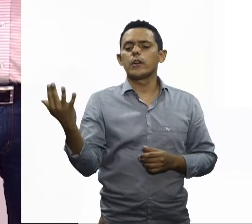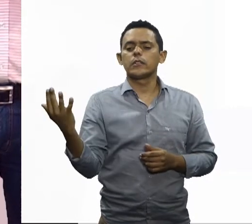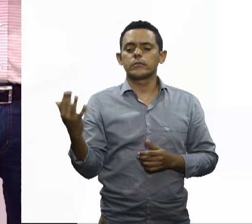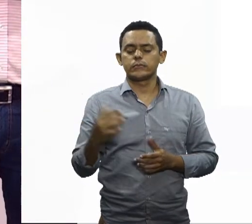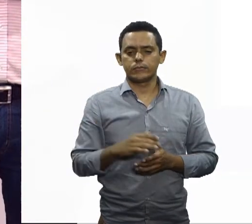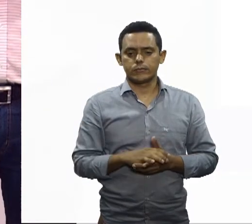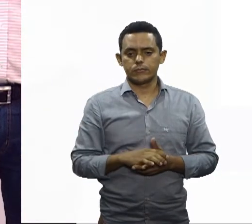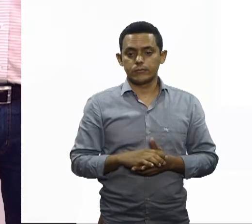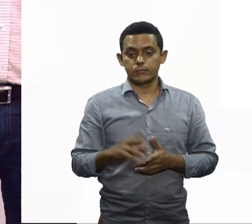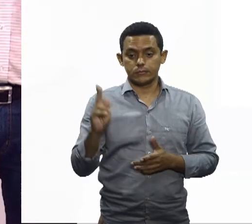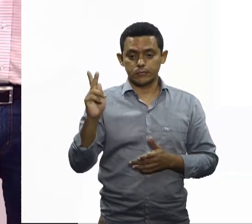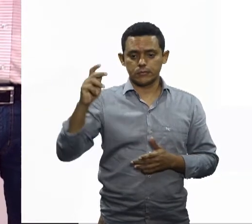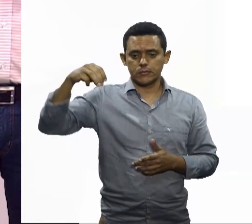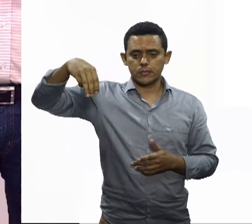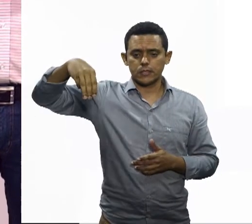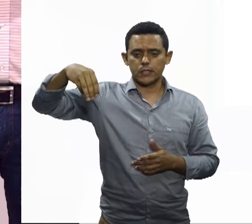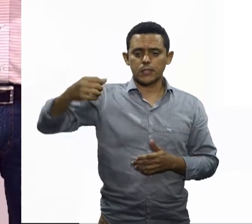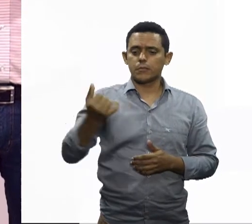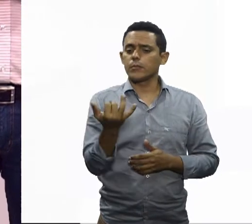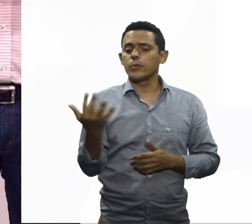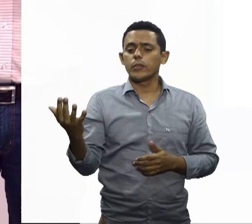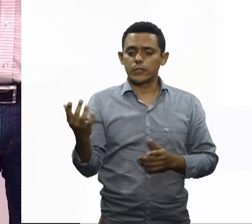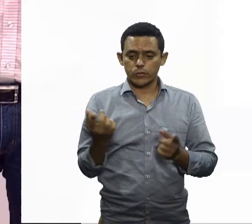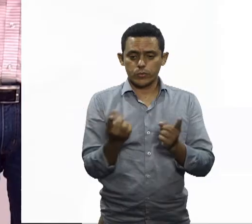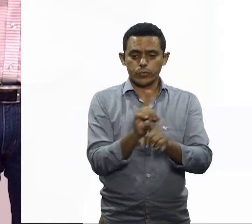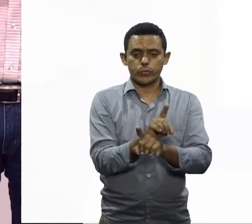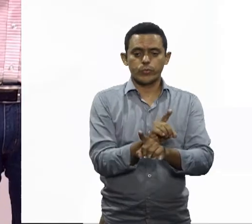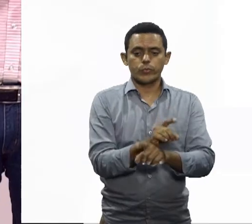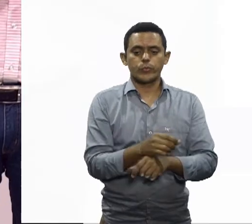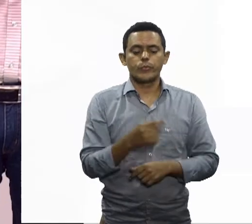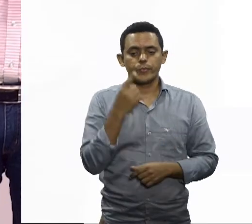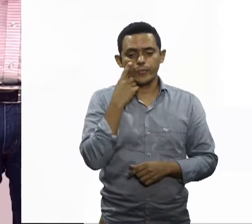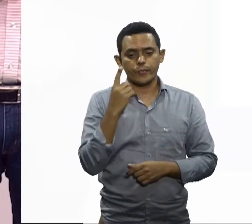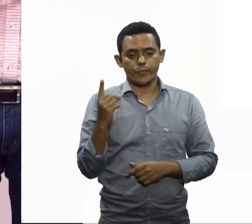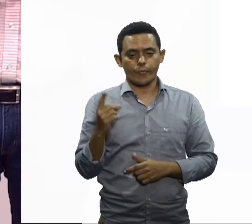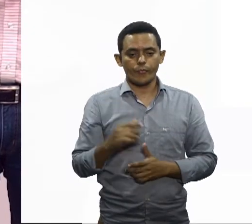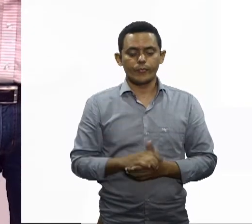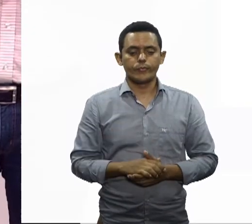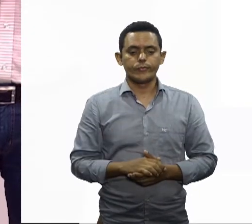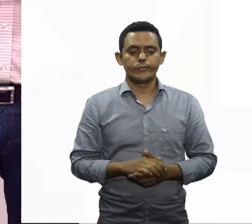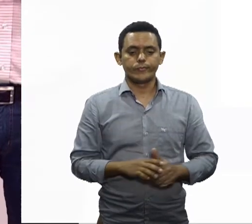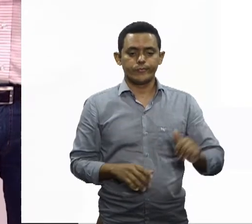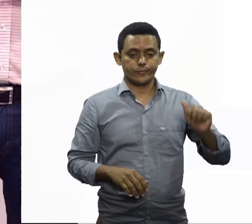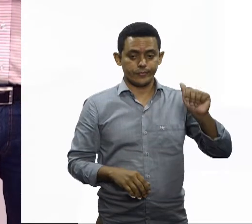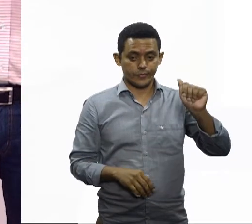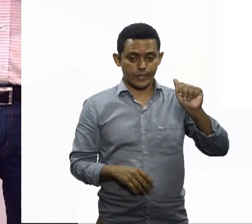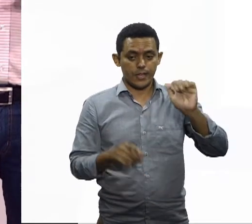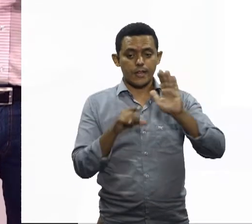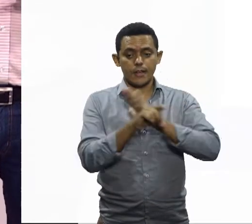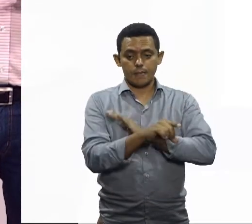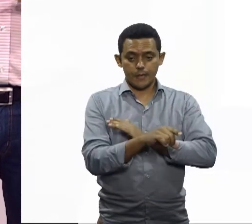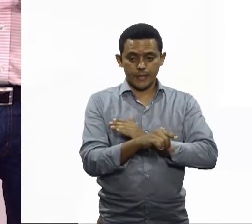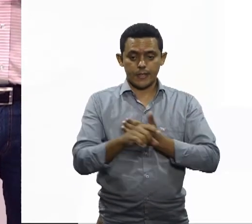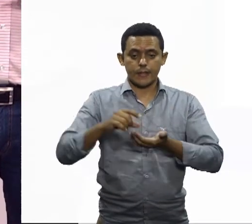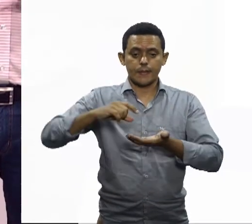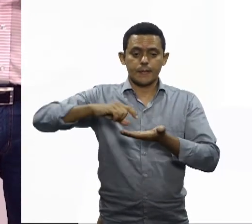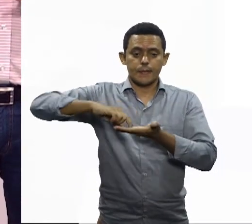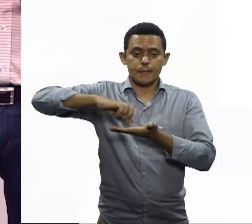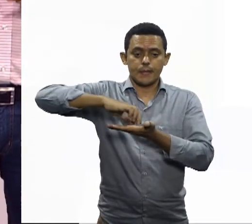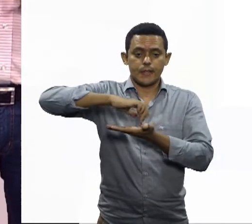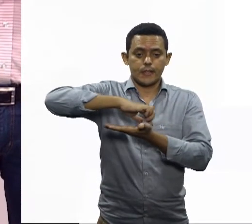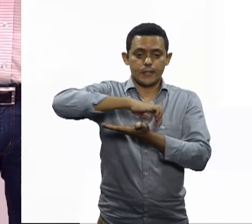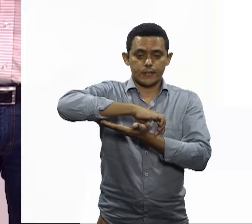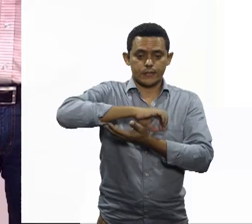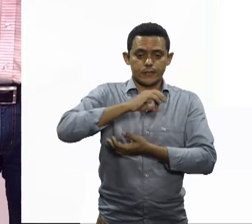Quilômetros, ele pede em quilômetros. Então, está em metros, nós temos que passar para quilômetros. Na letra B, se cada passo da menina mede 60 centímetros,